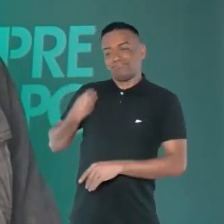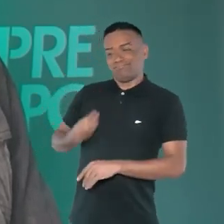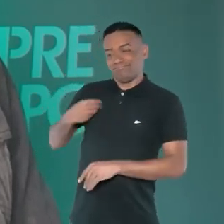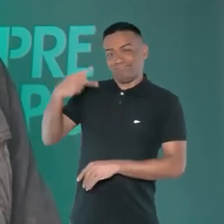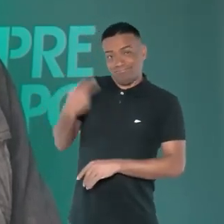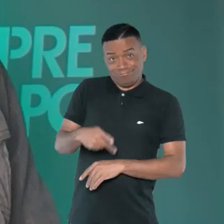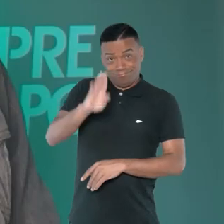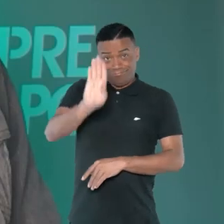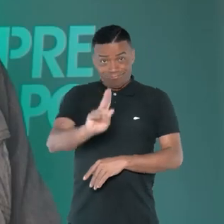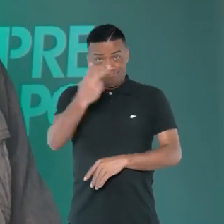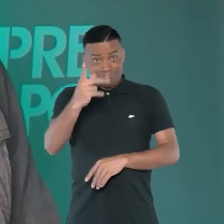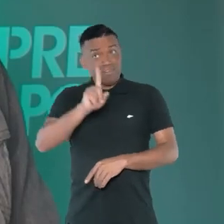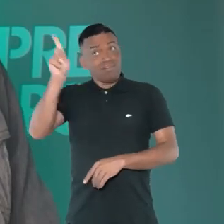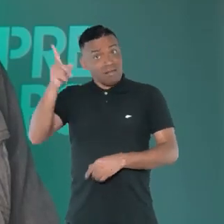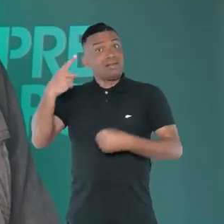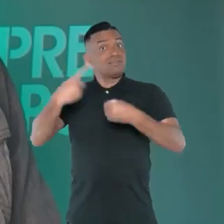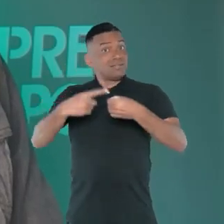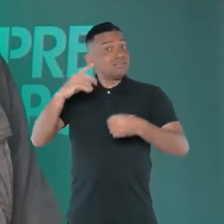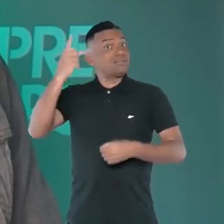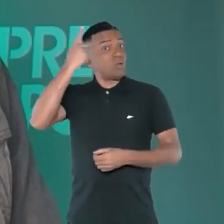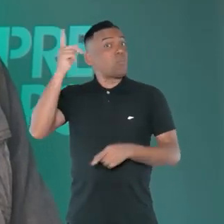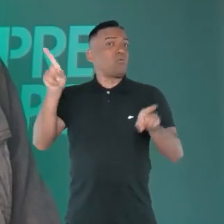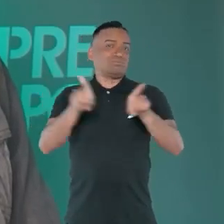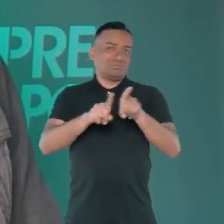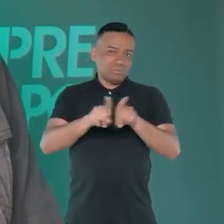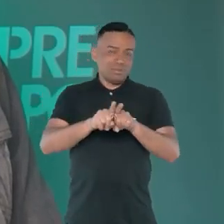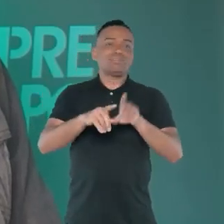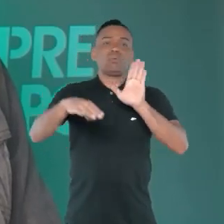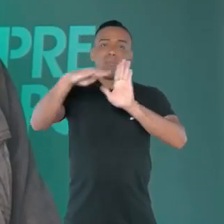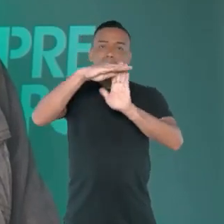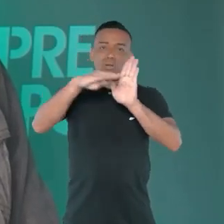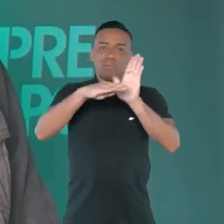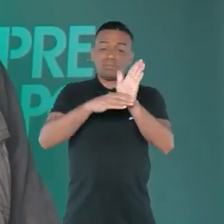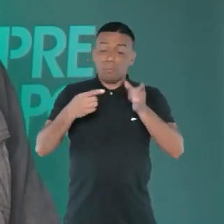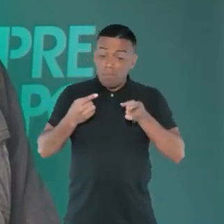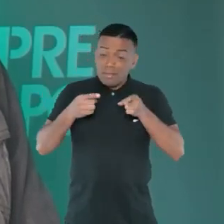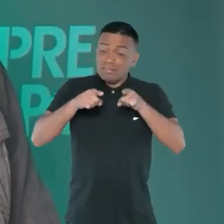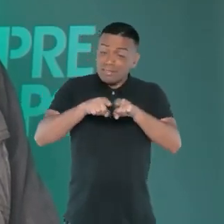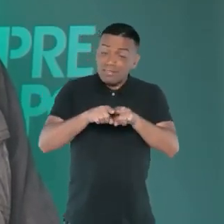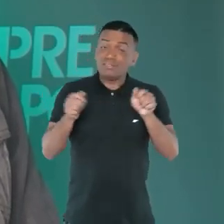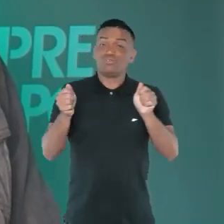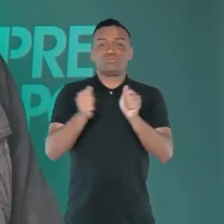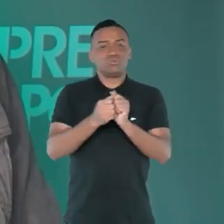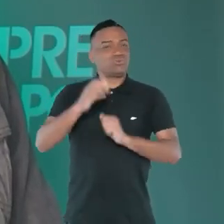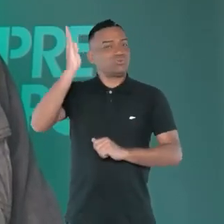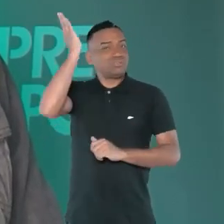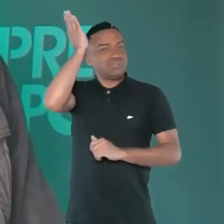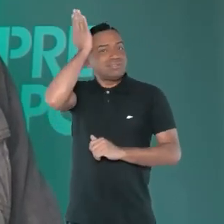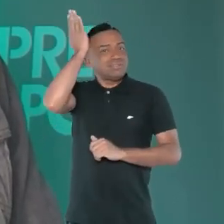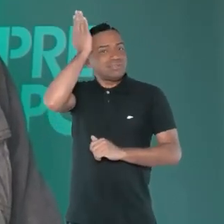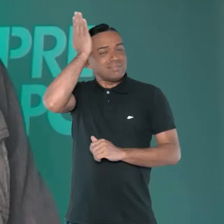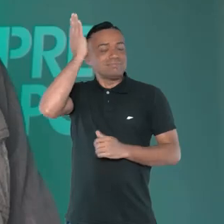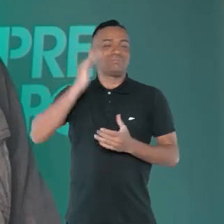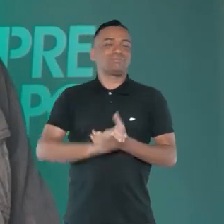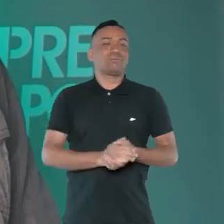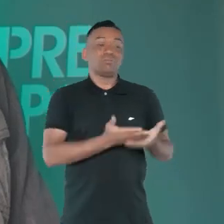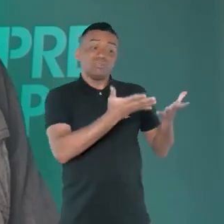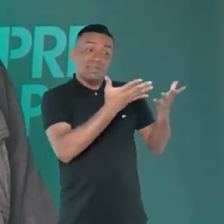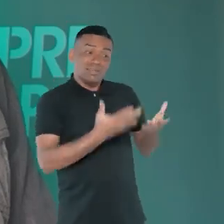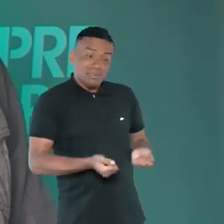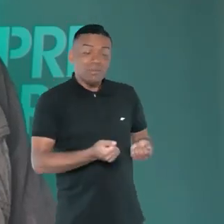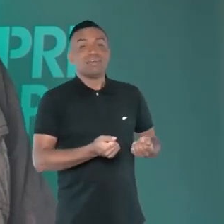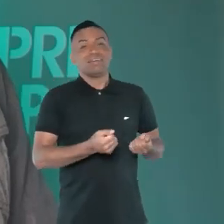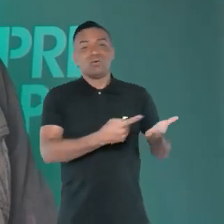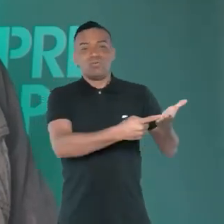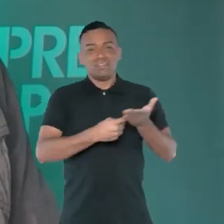em Belo Horizonte e em São Paulo também. A gente tem uma programação em parceria com o Sesc. Então vamos receber a nossa